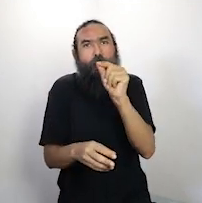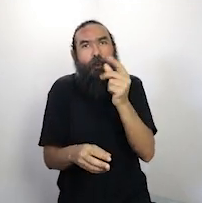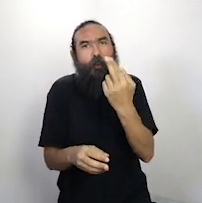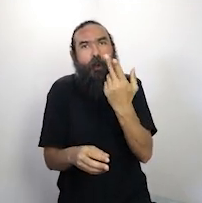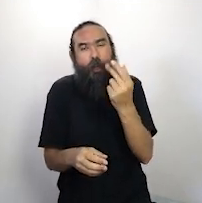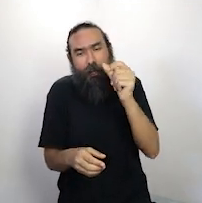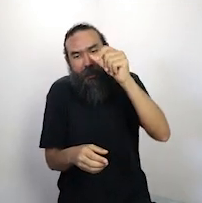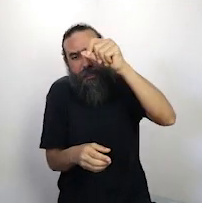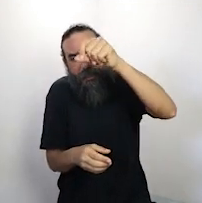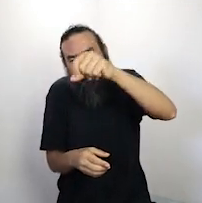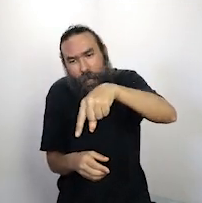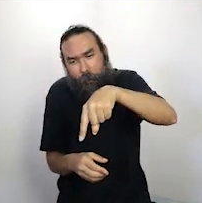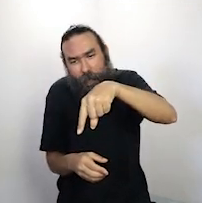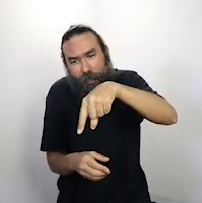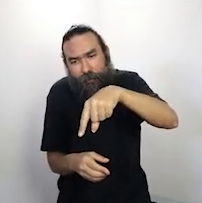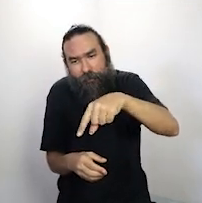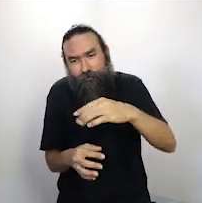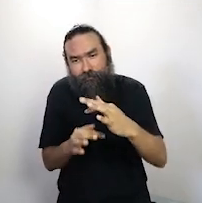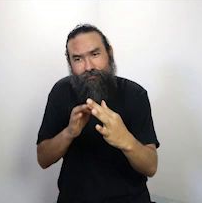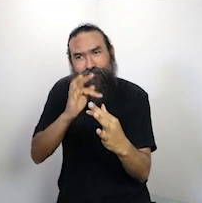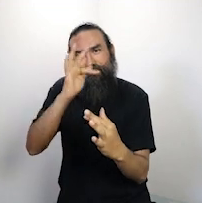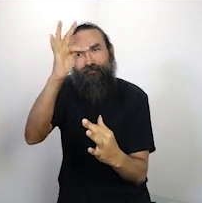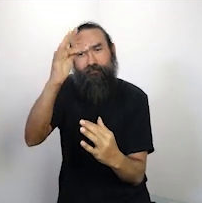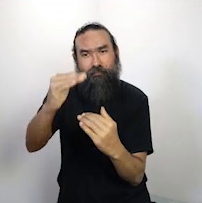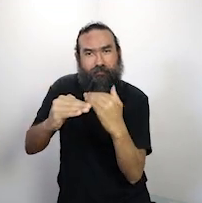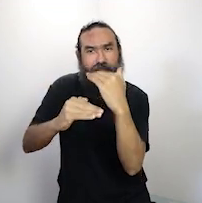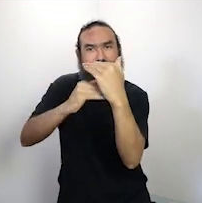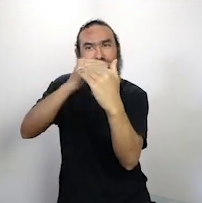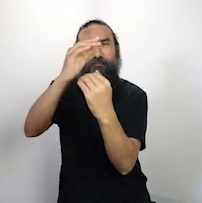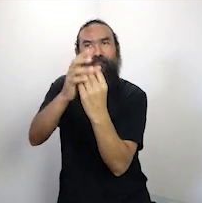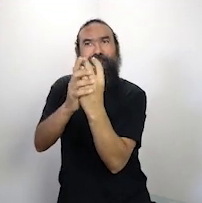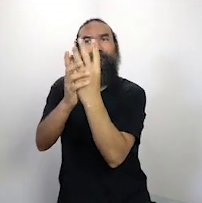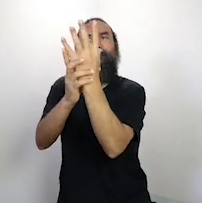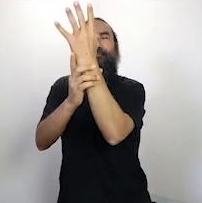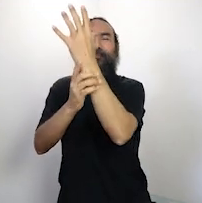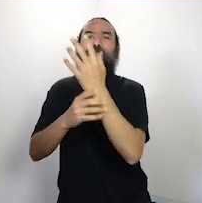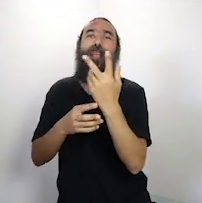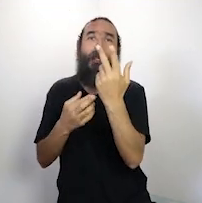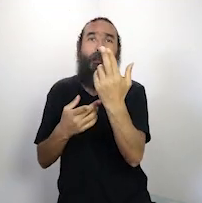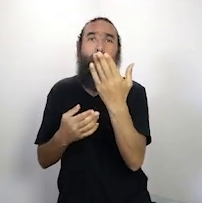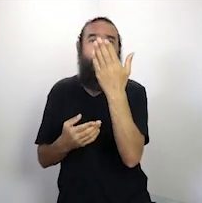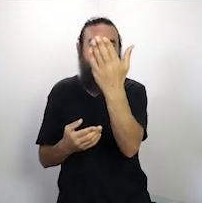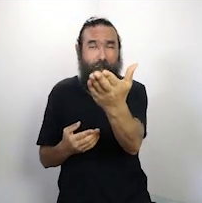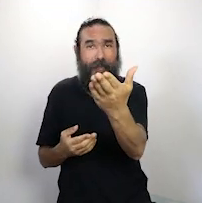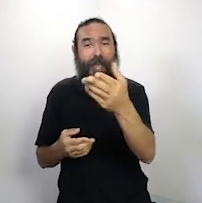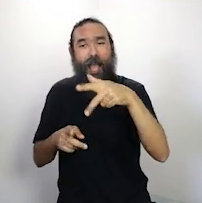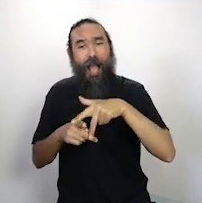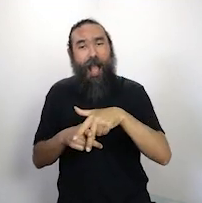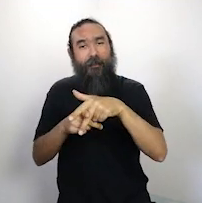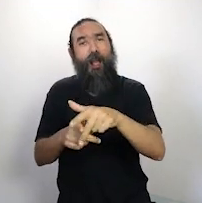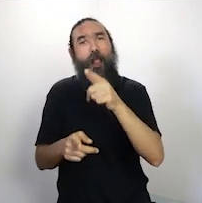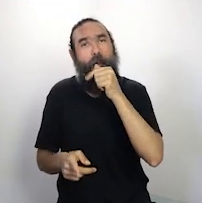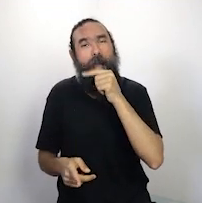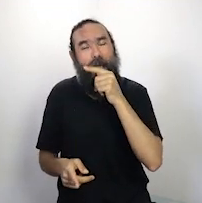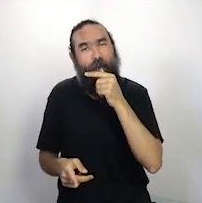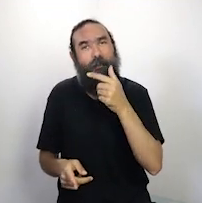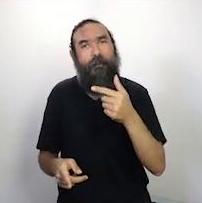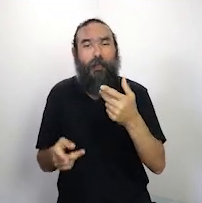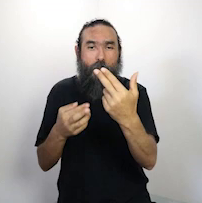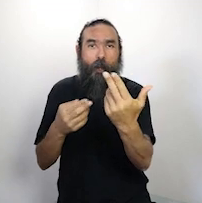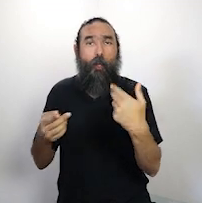de criar sementes é nessa forma mágica que a gente tem, né? Então, o cavalo marinho é igual o nosso projeto Turma que faz